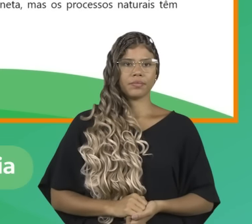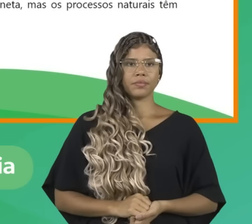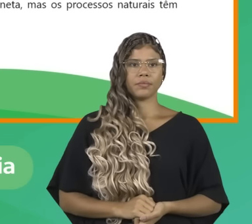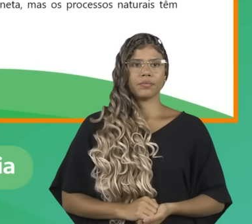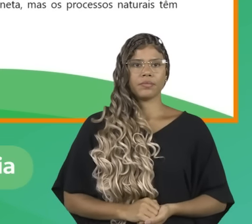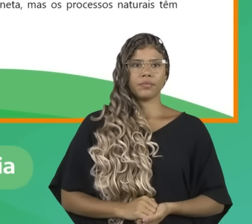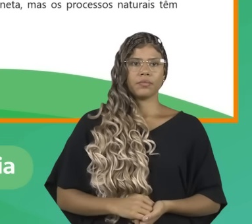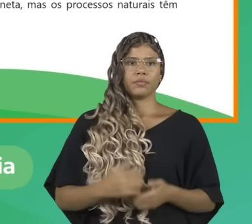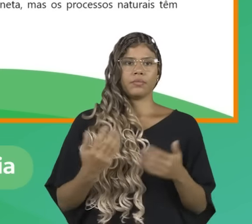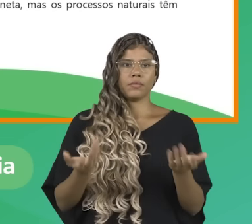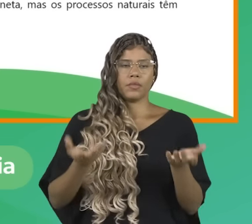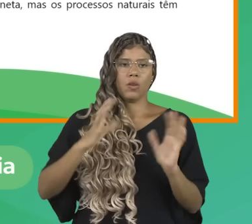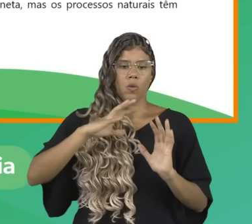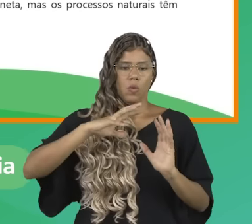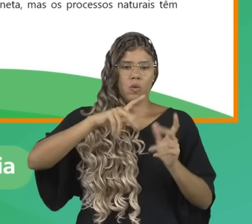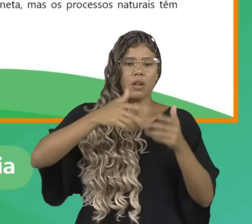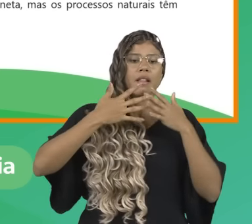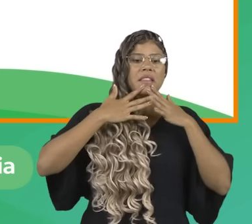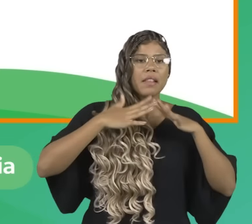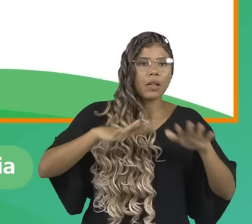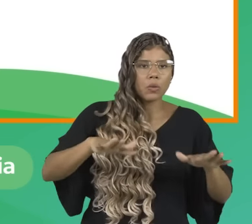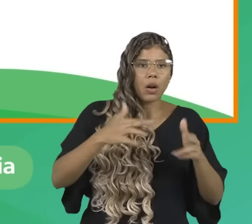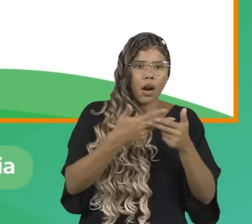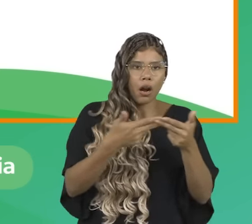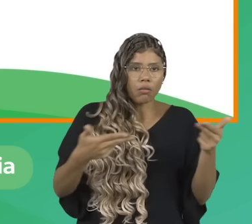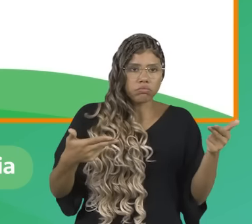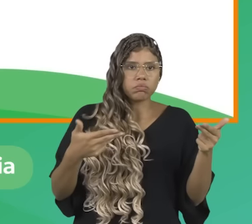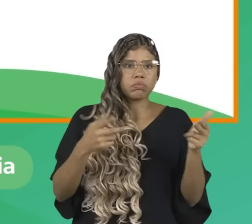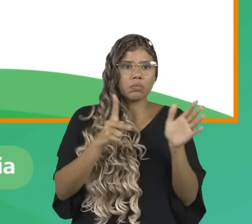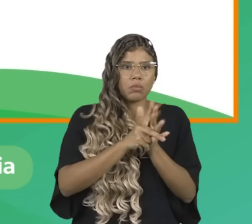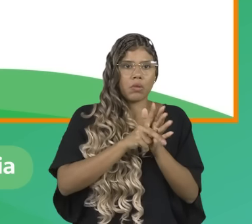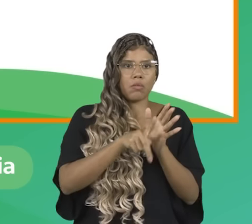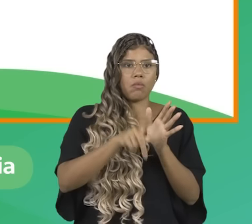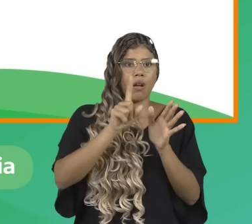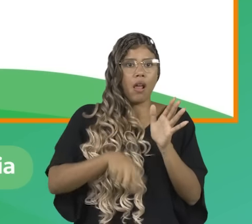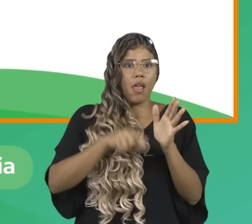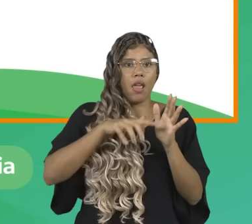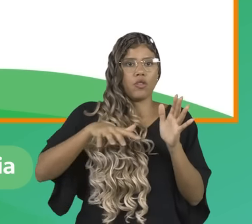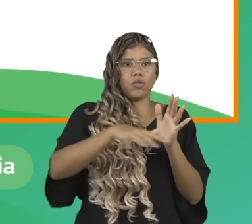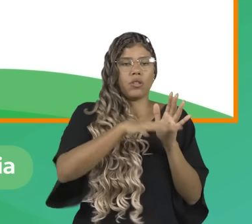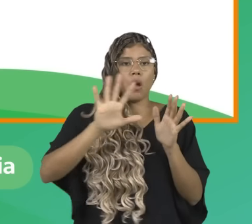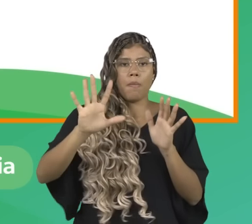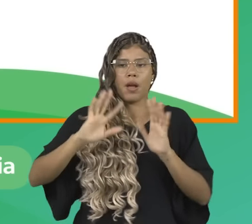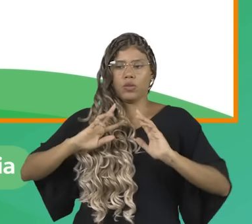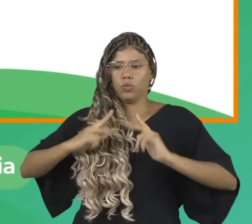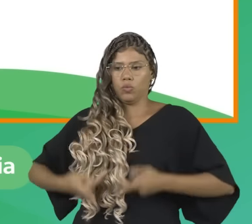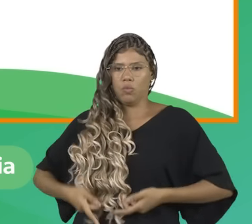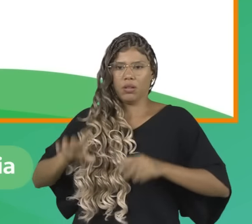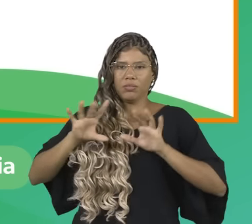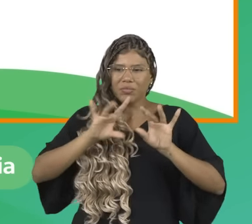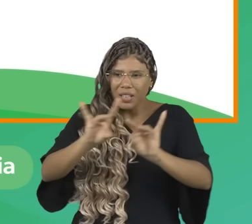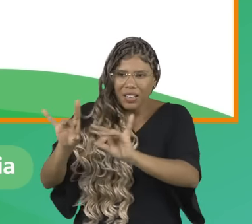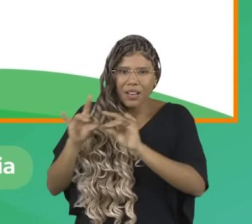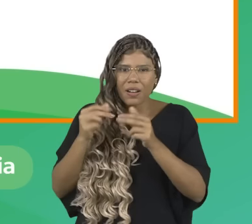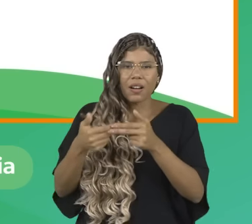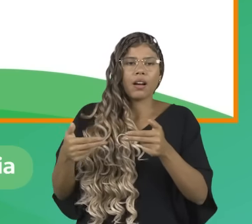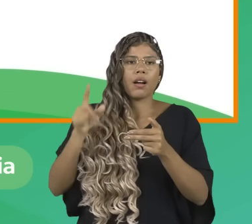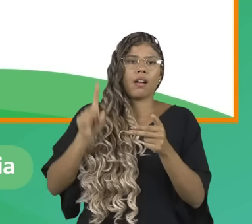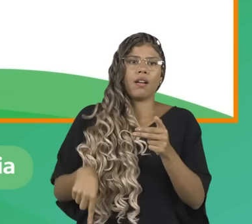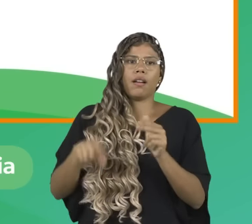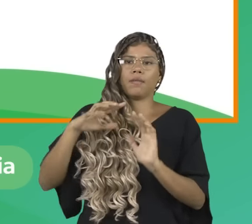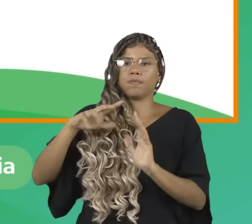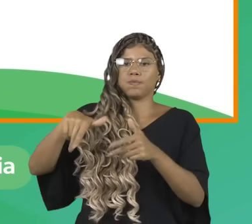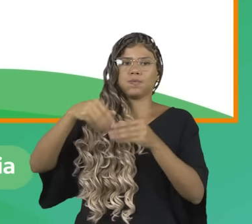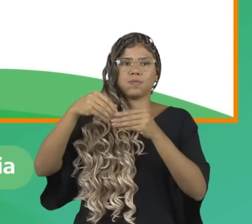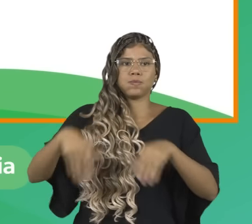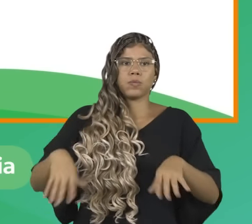reestruturação e resistência são apenas regionais. E eu gostaria de deixar uma frase como um pensamento. O aprendizado é